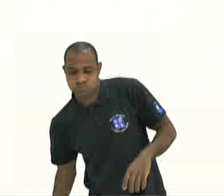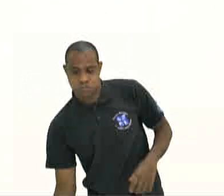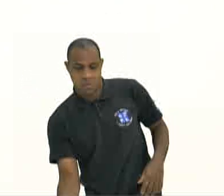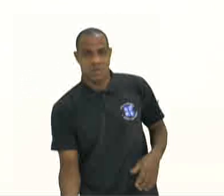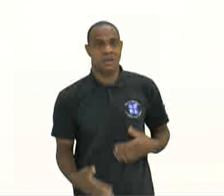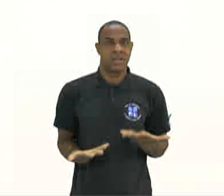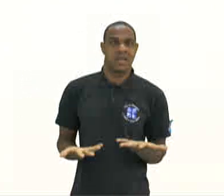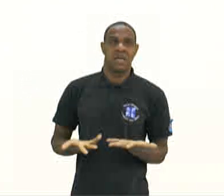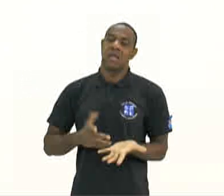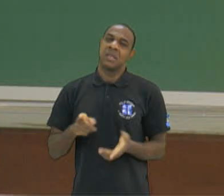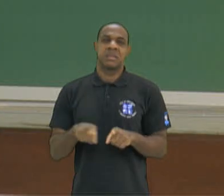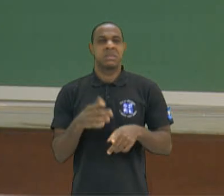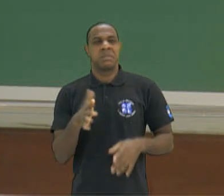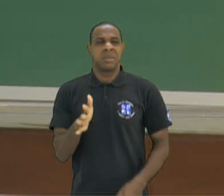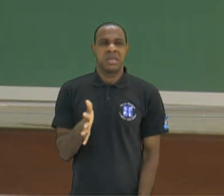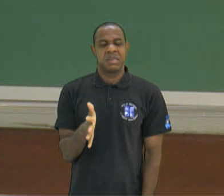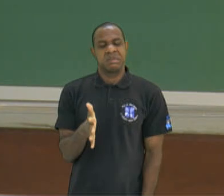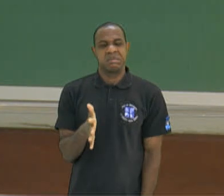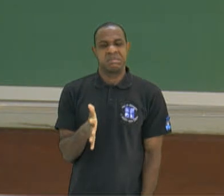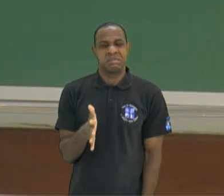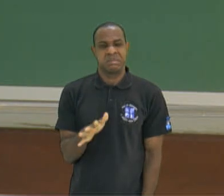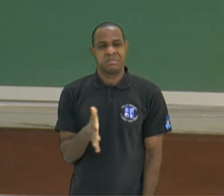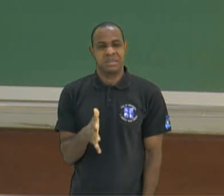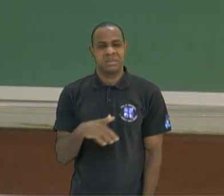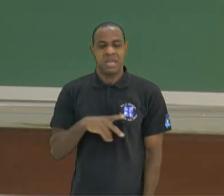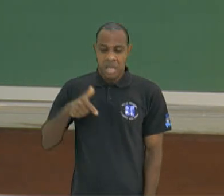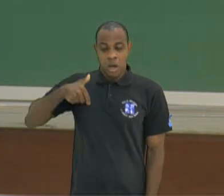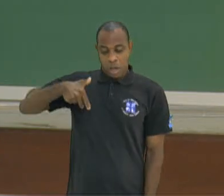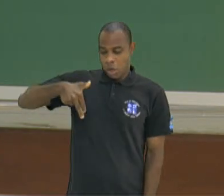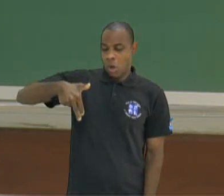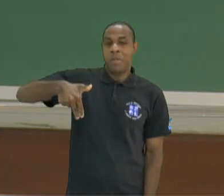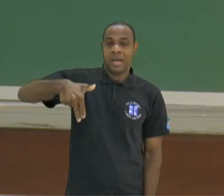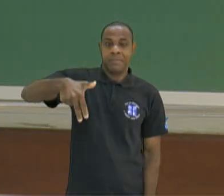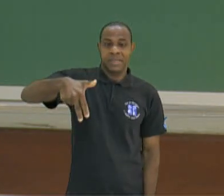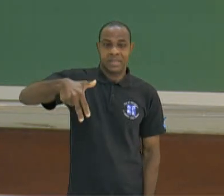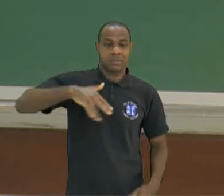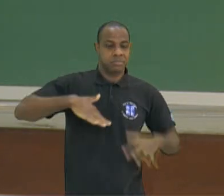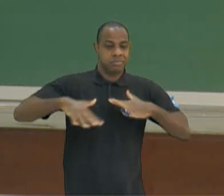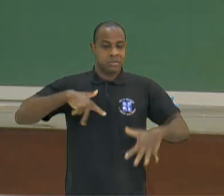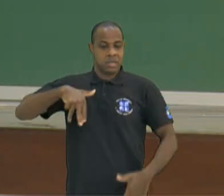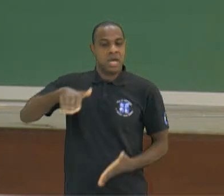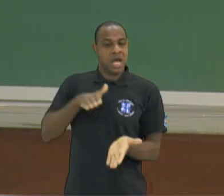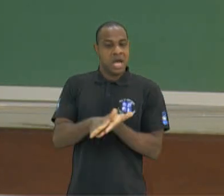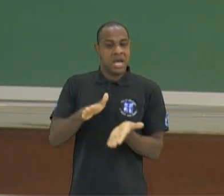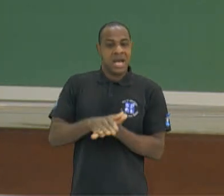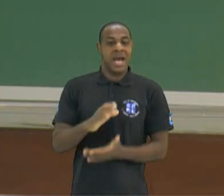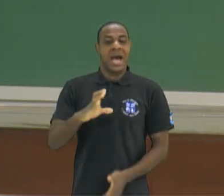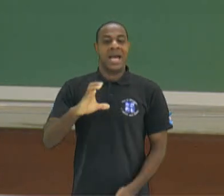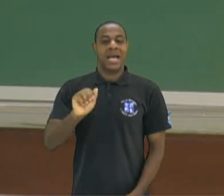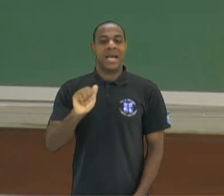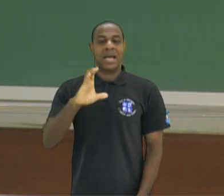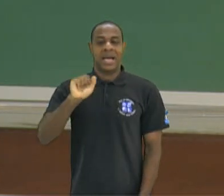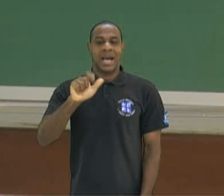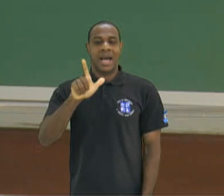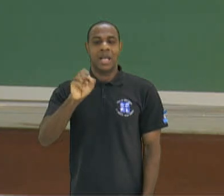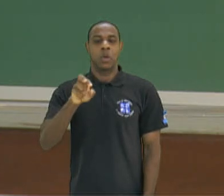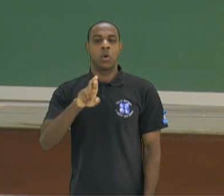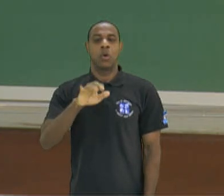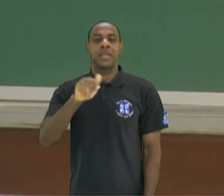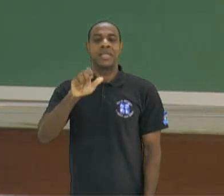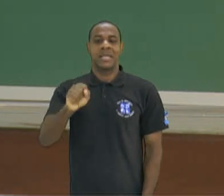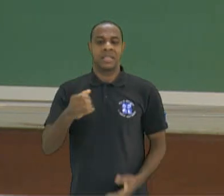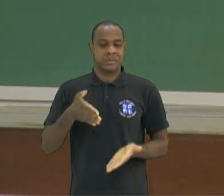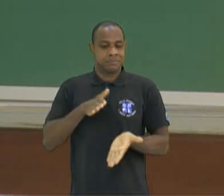equivale aproximadamente a uma caminhada, as mesmas calorias gastas em uma caminhada em um passo moderado,